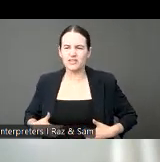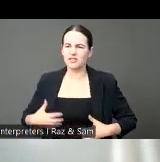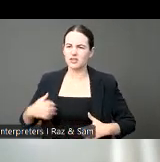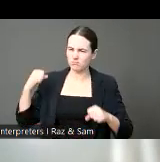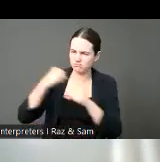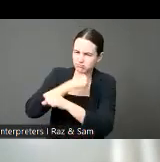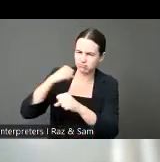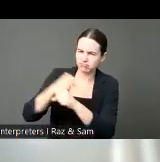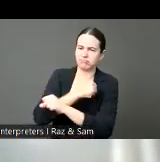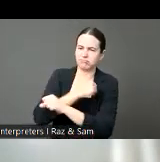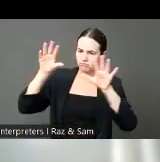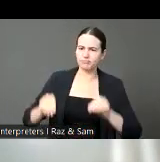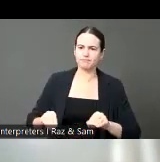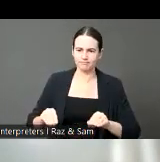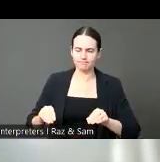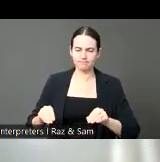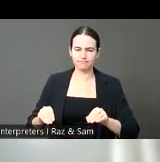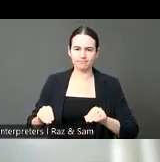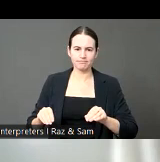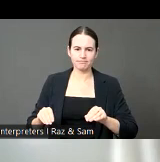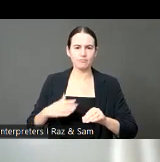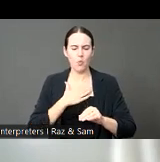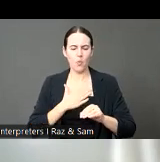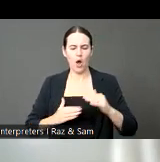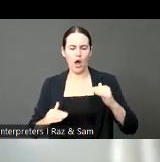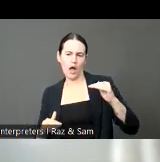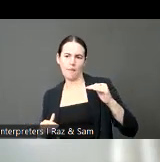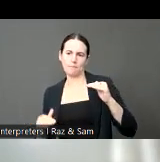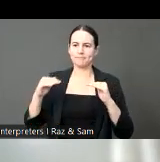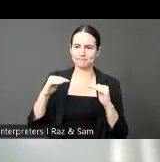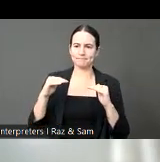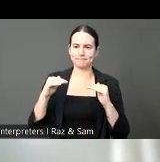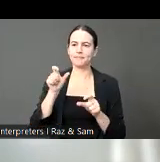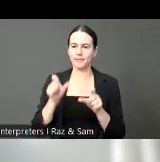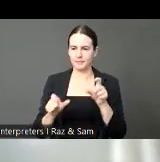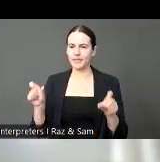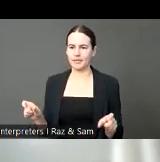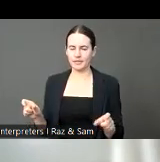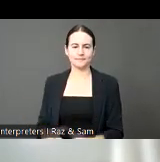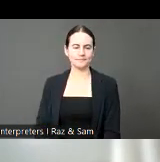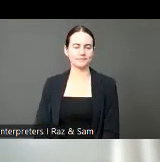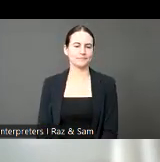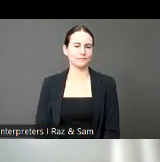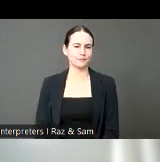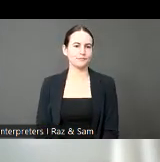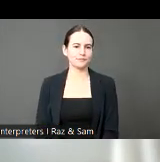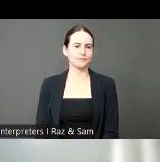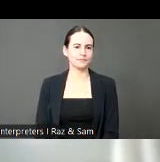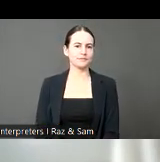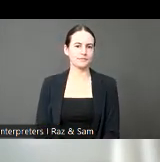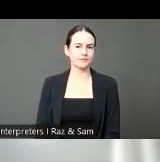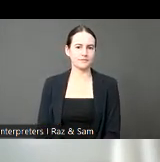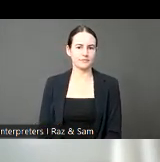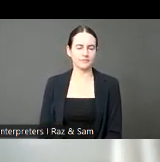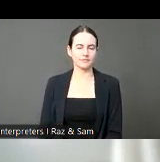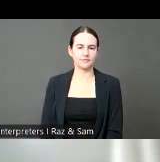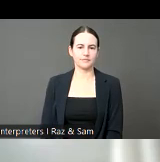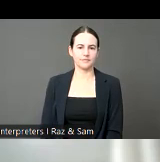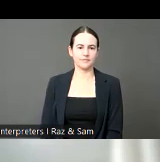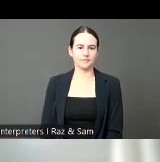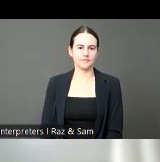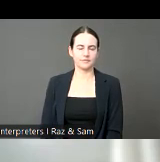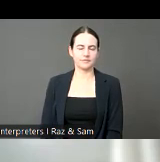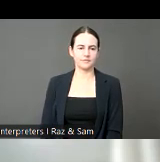condicionantes para essas doenças, né? Tanto para que as pessoas adoeçam, mas também para que elas possam ter um tratamento adequado.